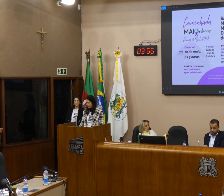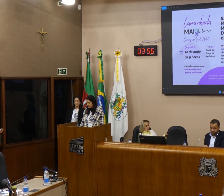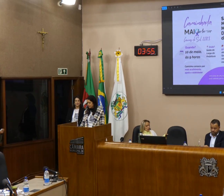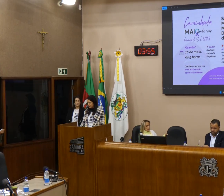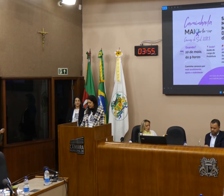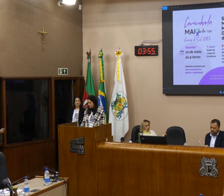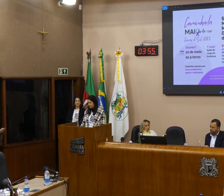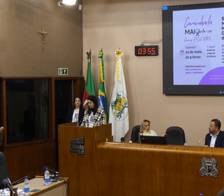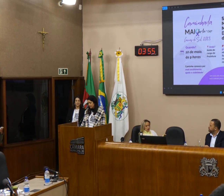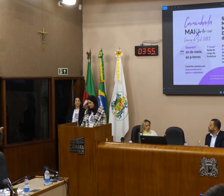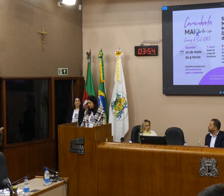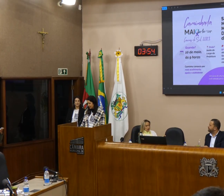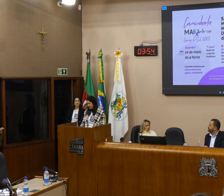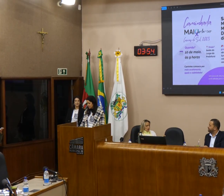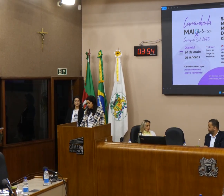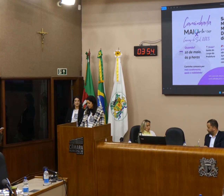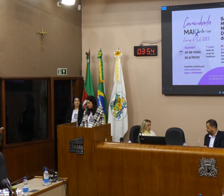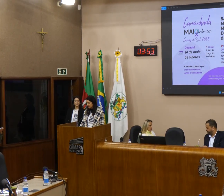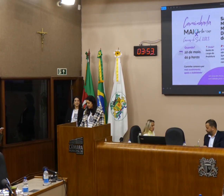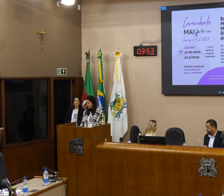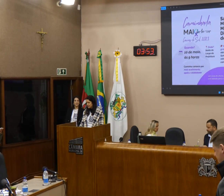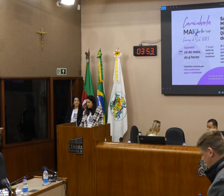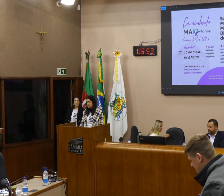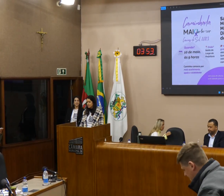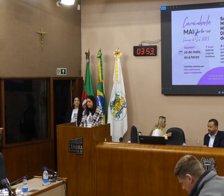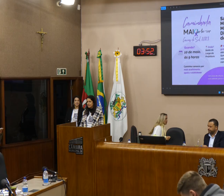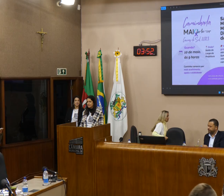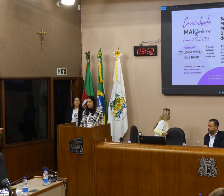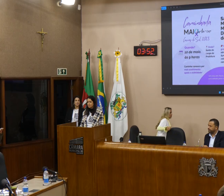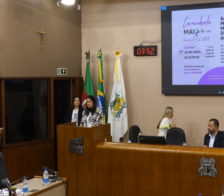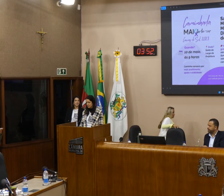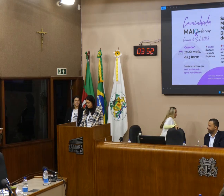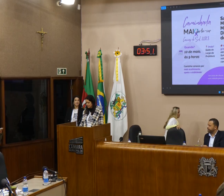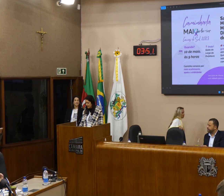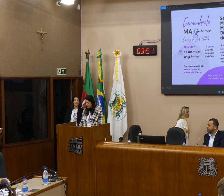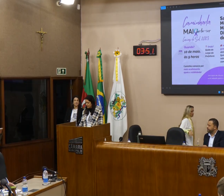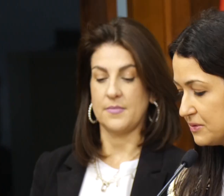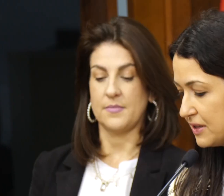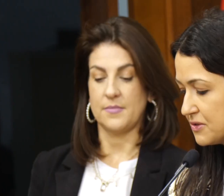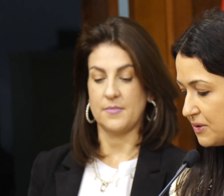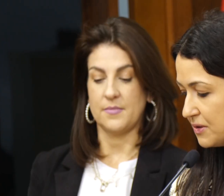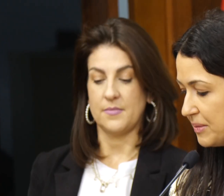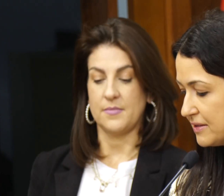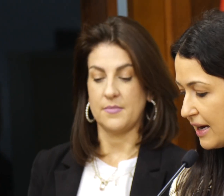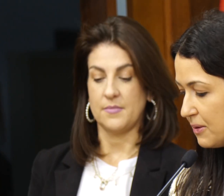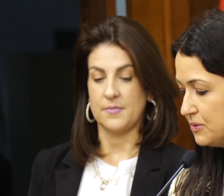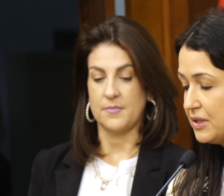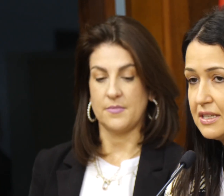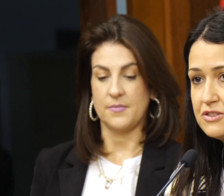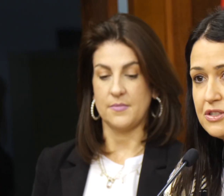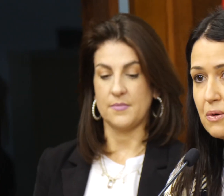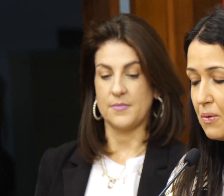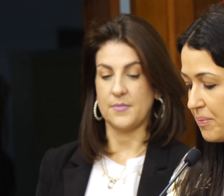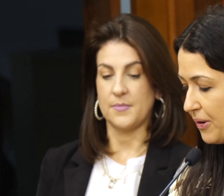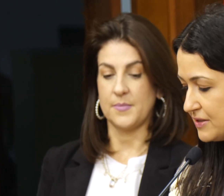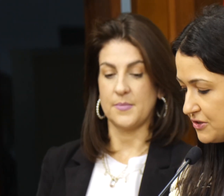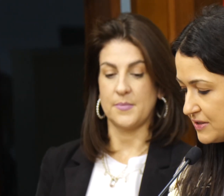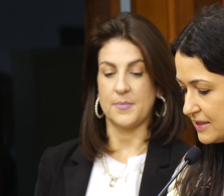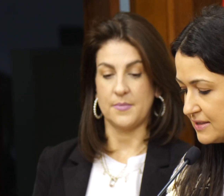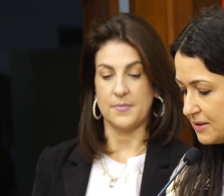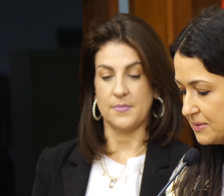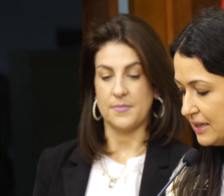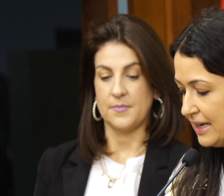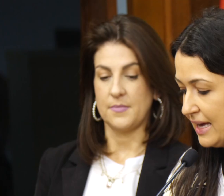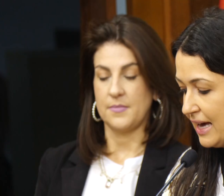o cuidado com a saúde mental das mães, especialmente durante o período do puérpero, e conta com o apoio de diversas